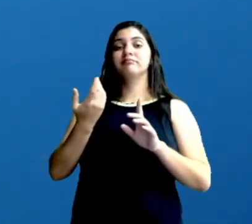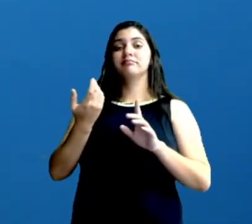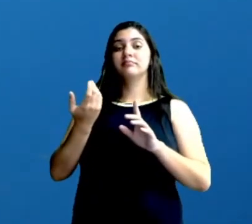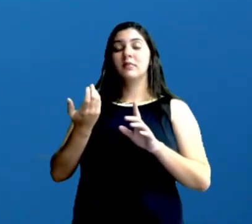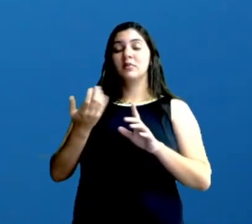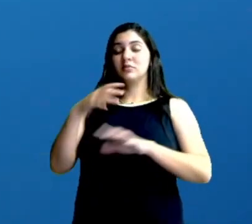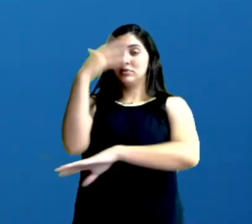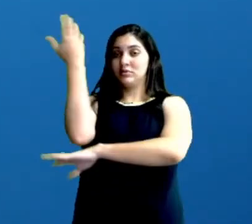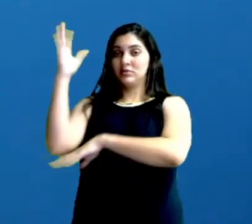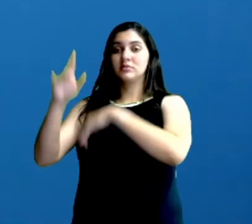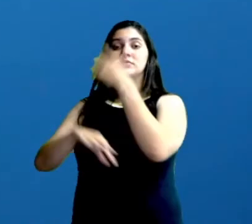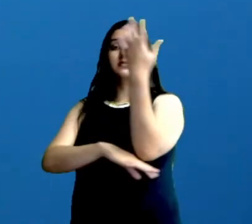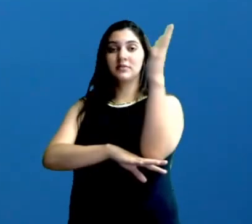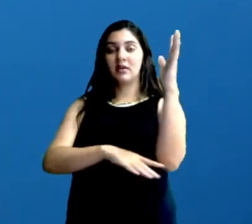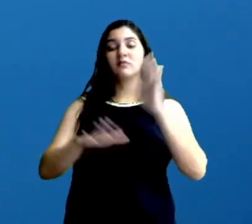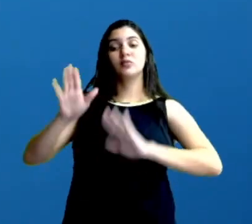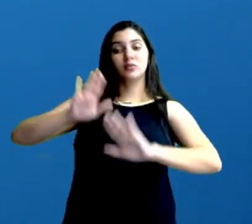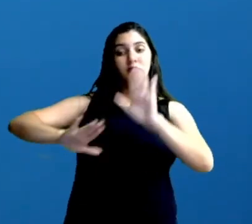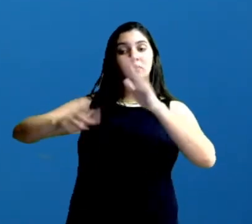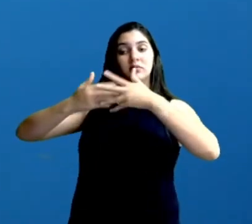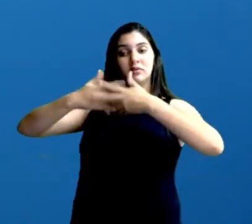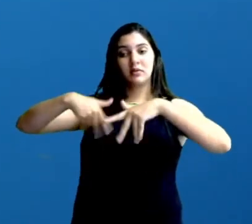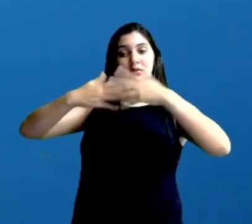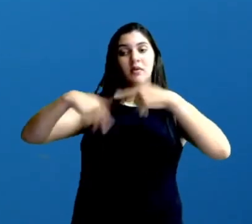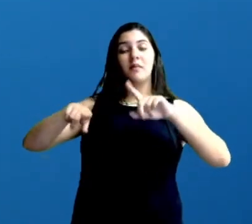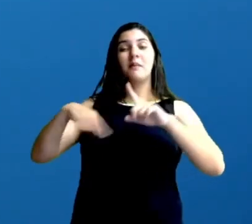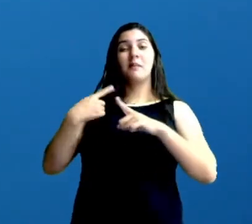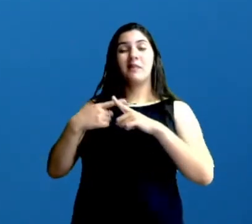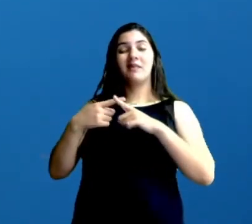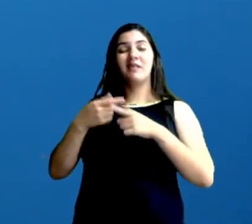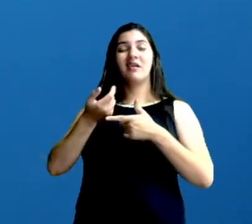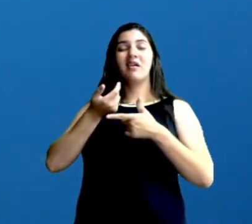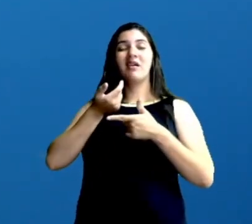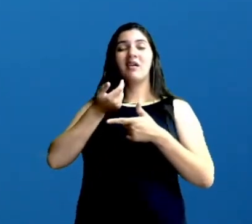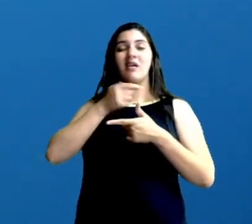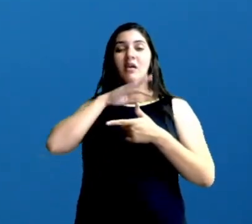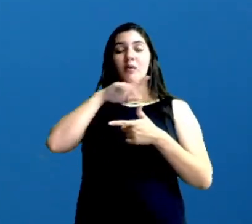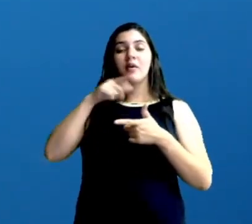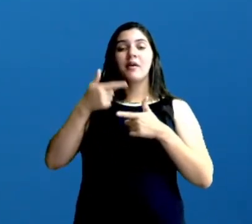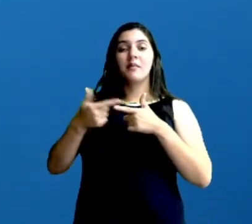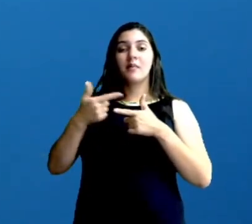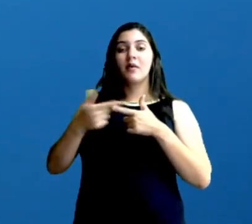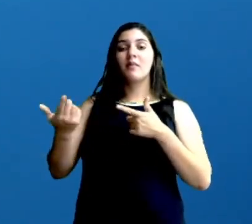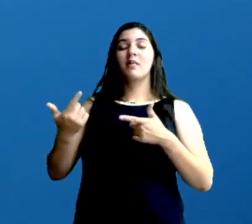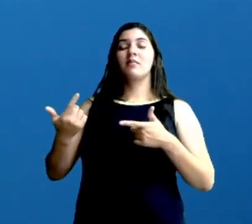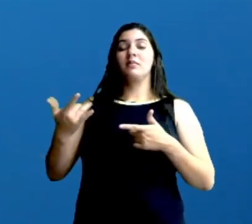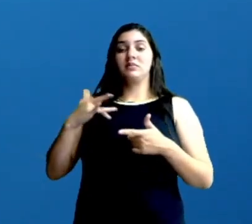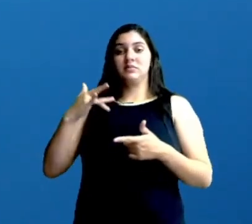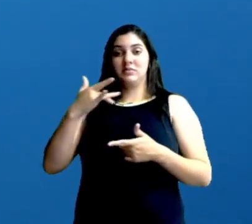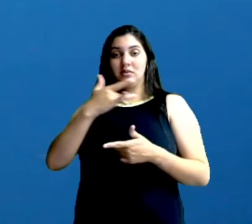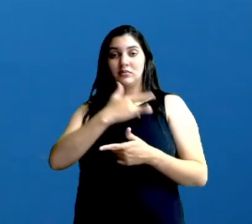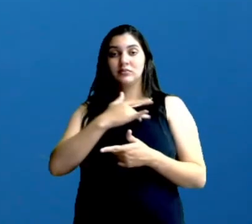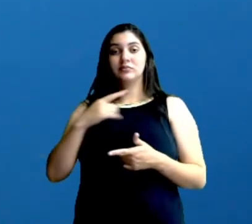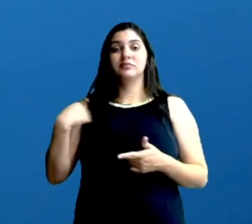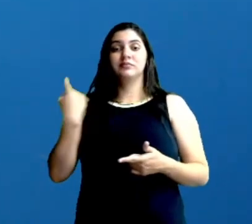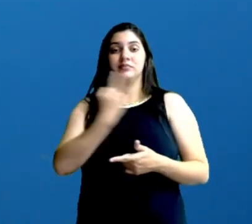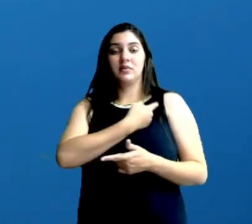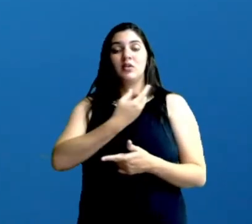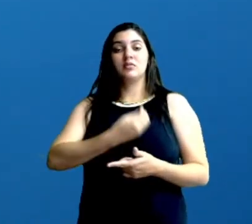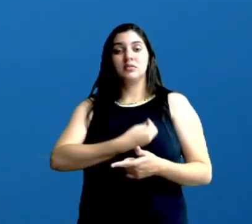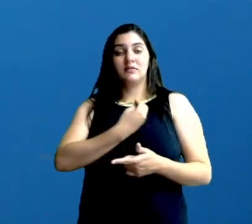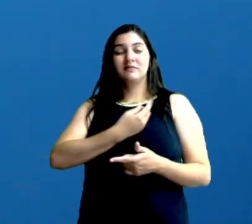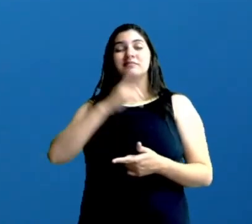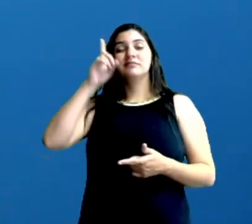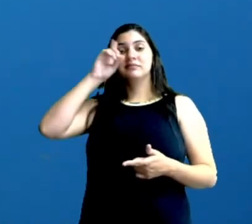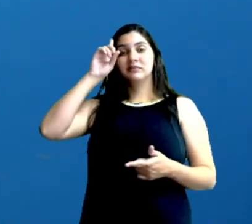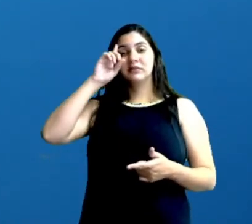nossas paisagens naturais, né? Porque isso cria um desequilíbrio, gente, no meio ambiente, isso vai afetar a nossa saúde, a nossa vida